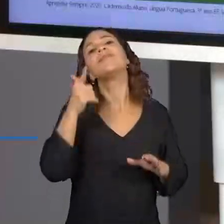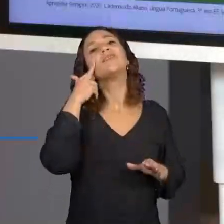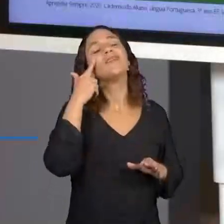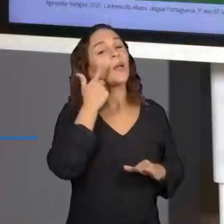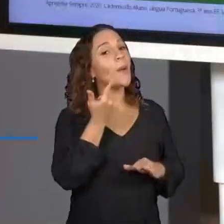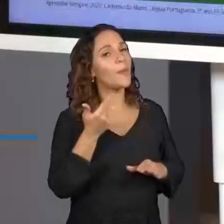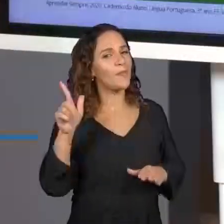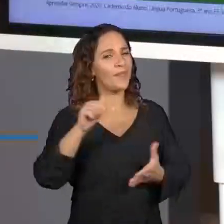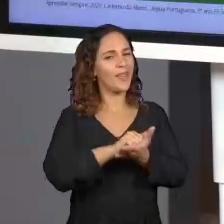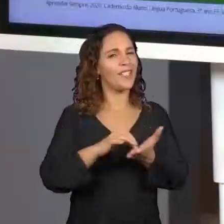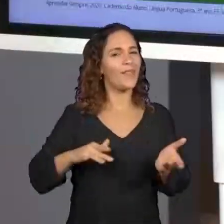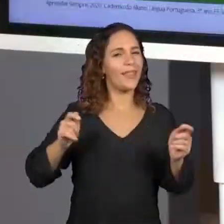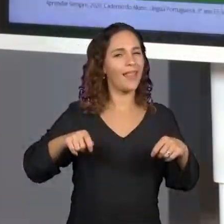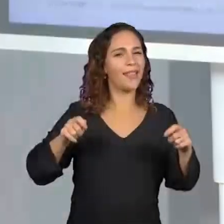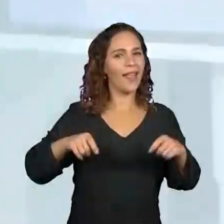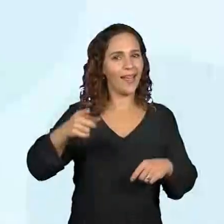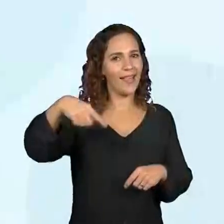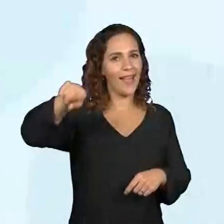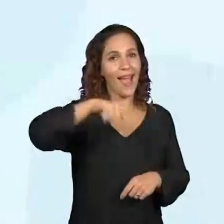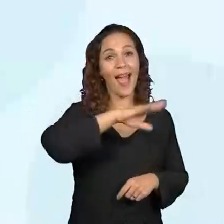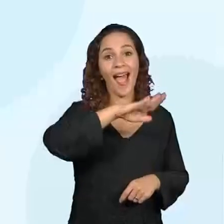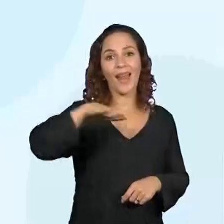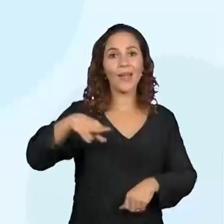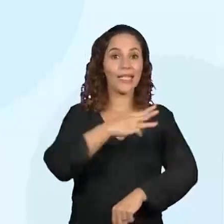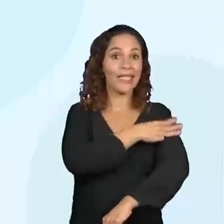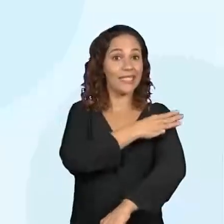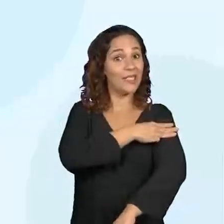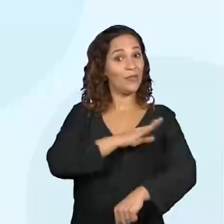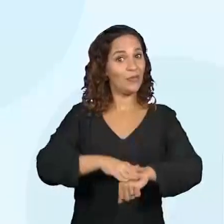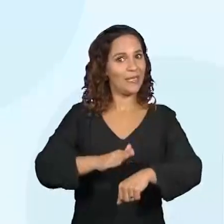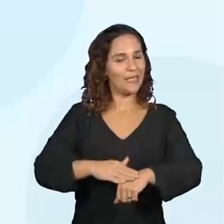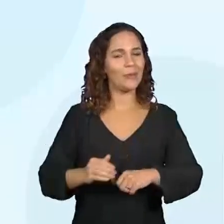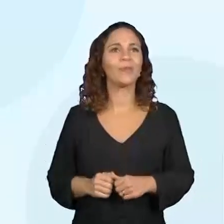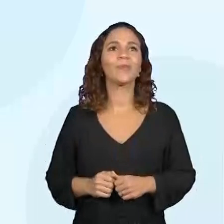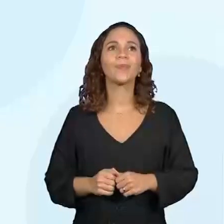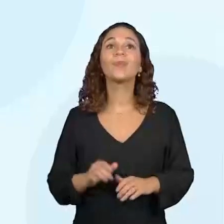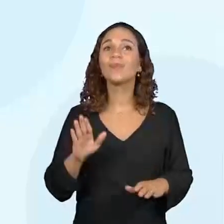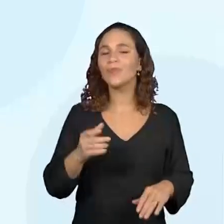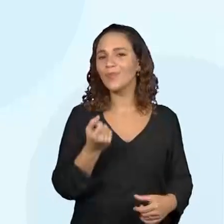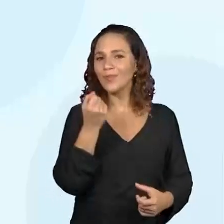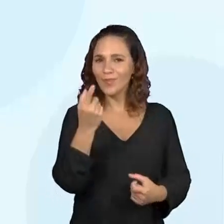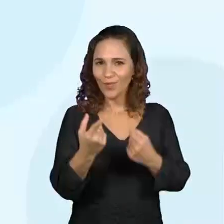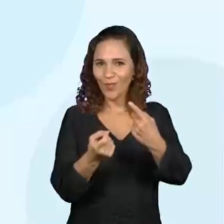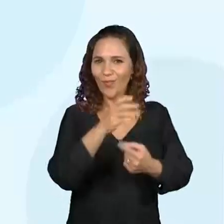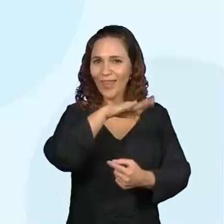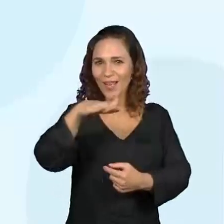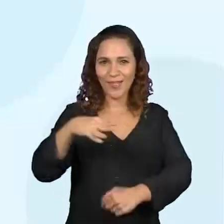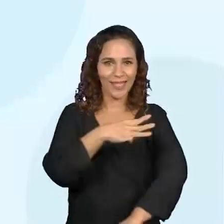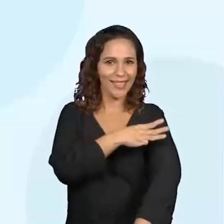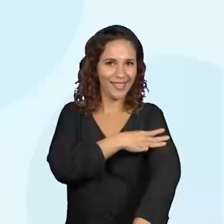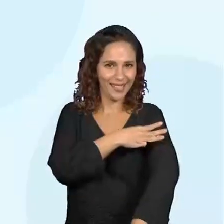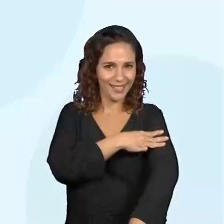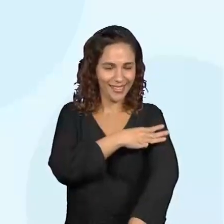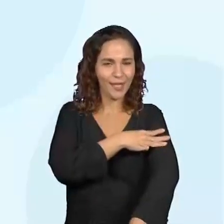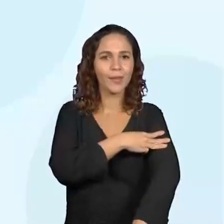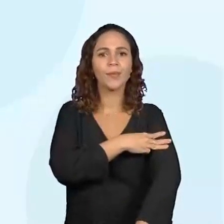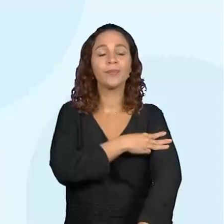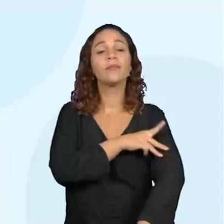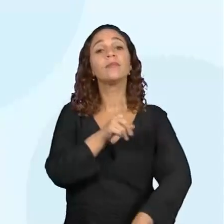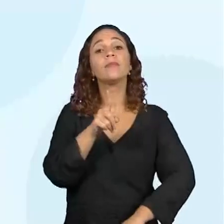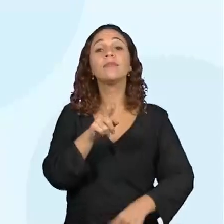uma atividade que os estudantes do terceiro ano fizeram, professora. Alguns alunos da turma do terceiro ano